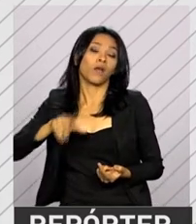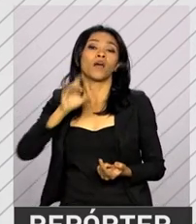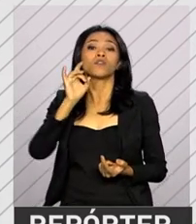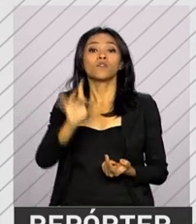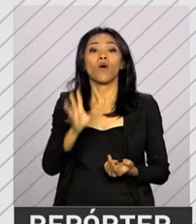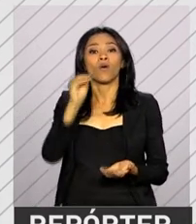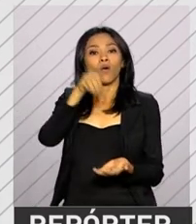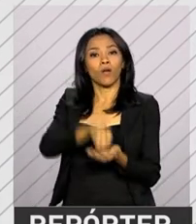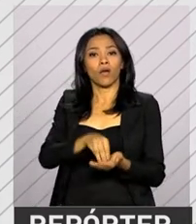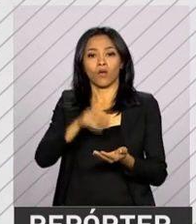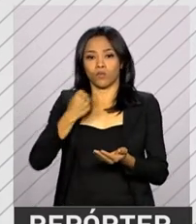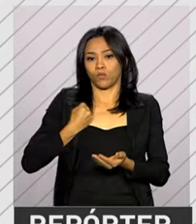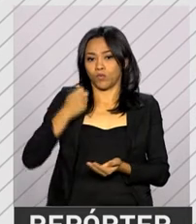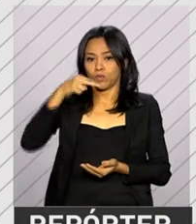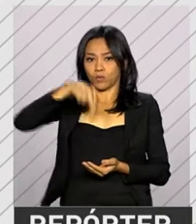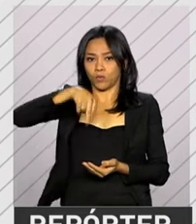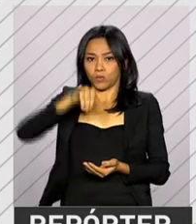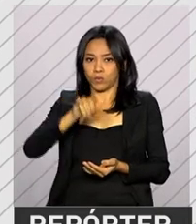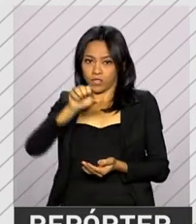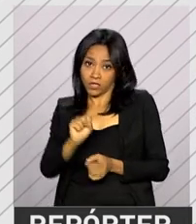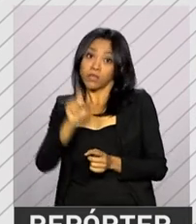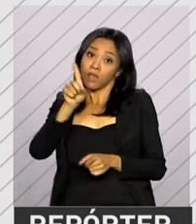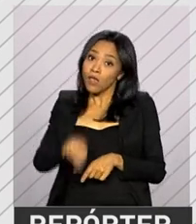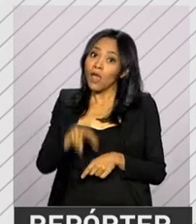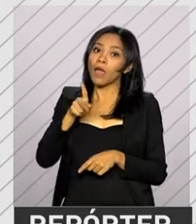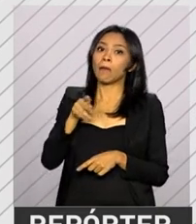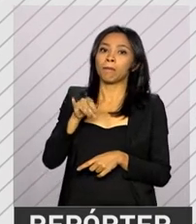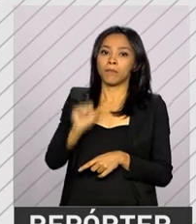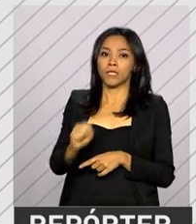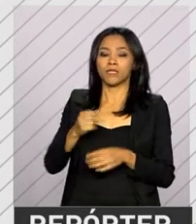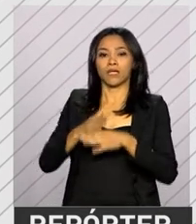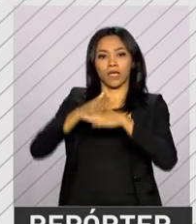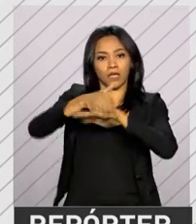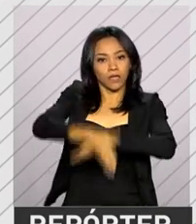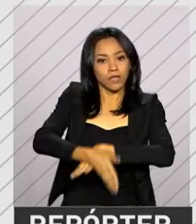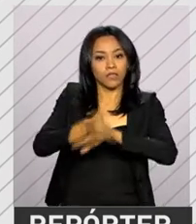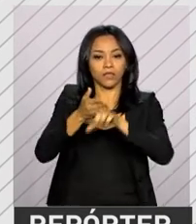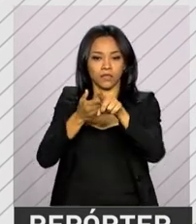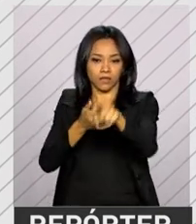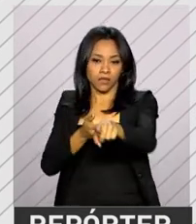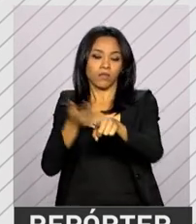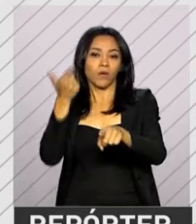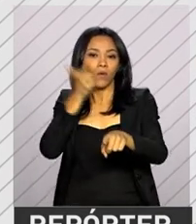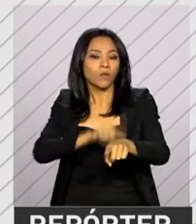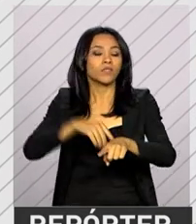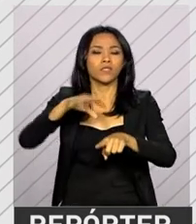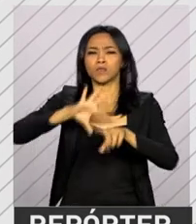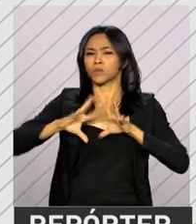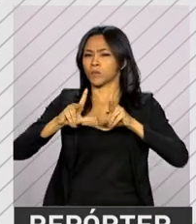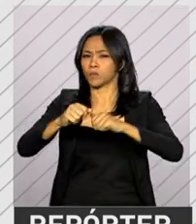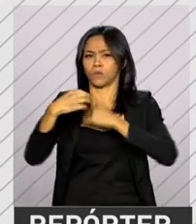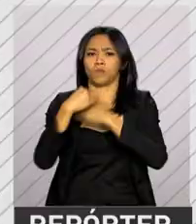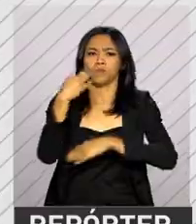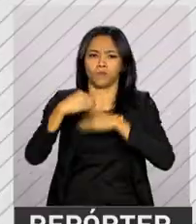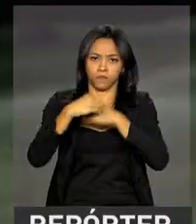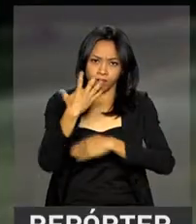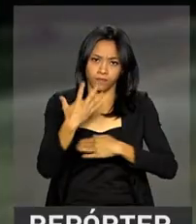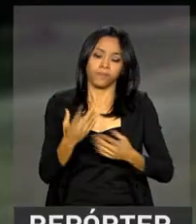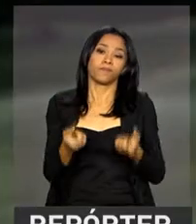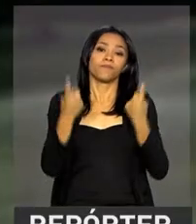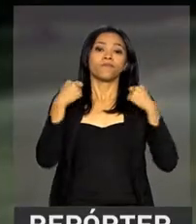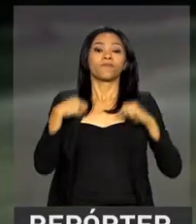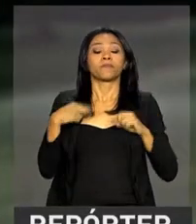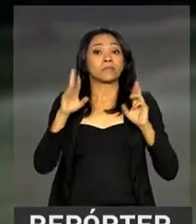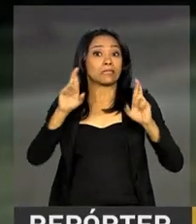o número do nis que é o número do pis e clicar em acessar para conseguir todas as informações a